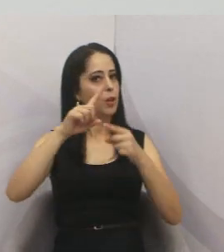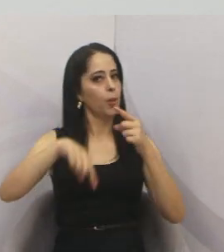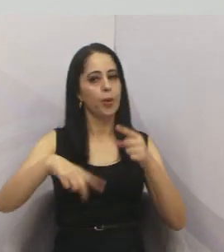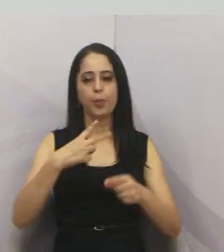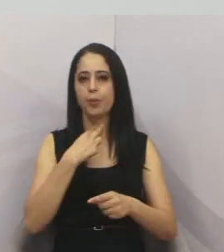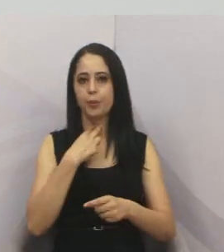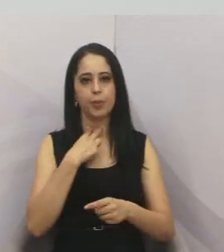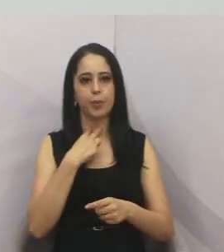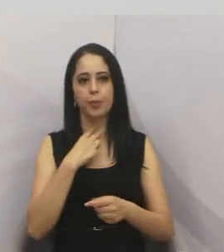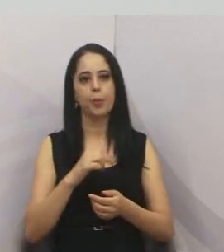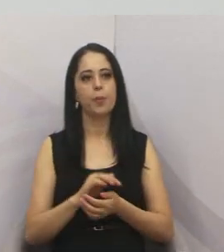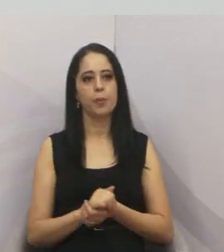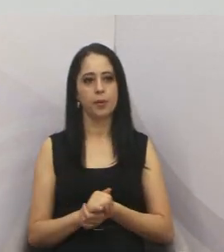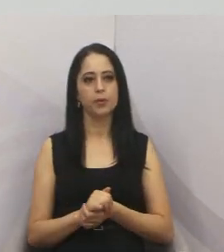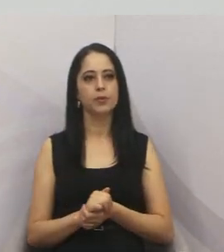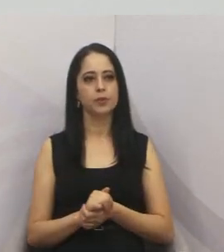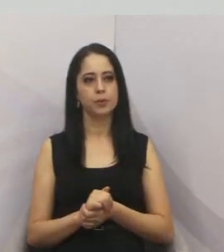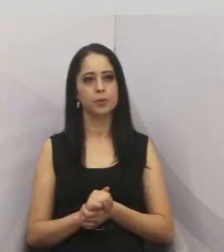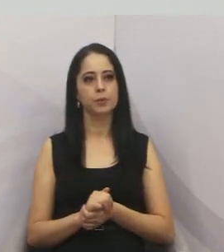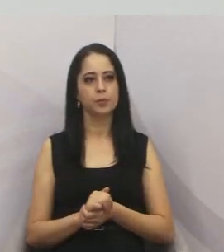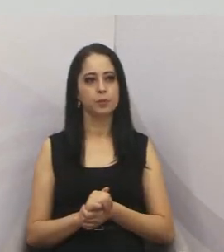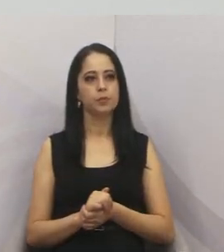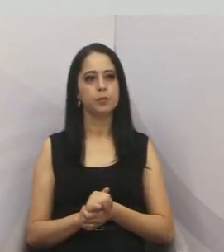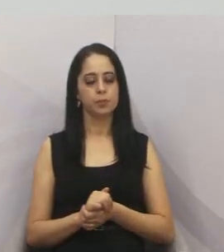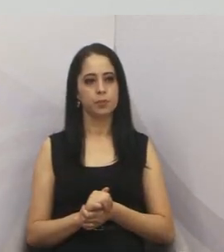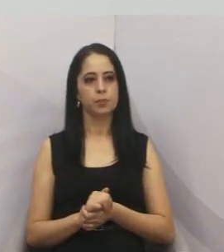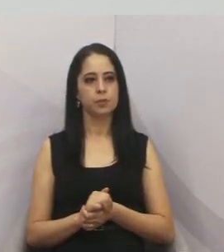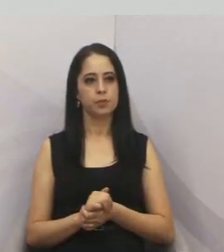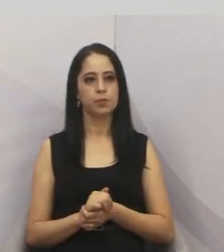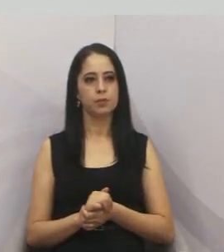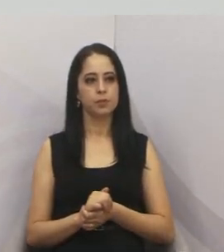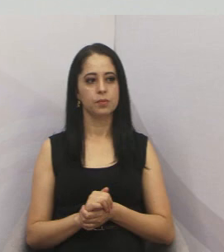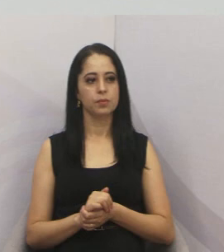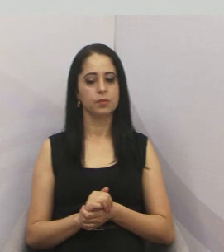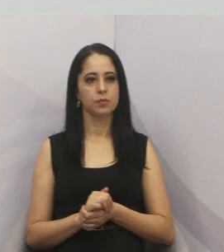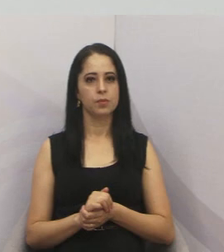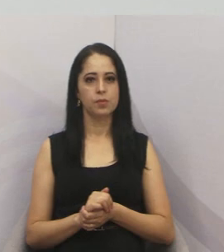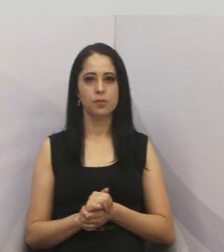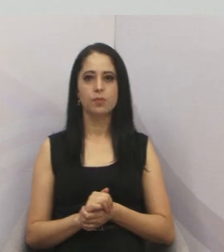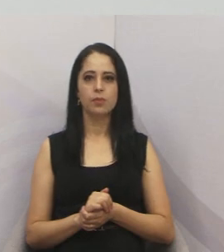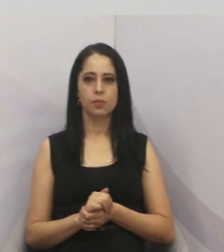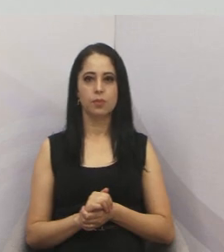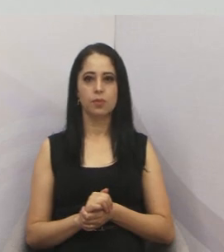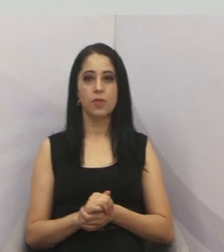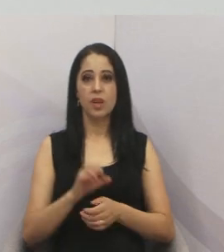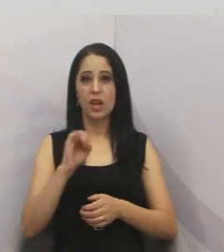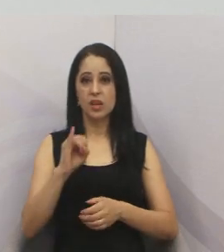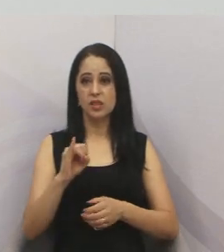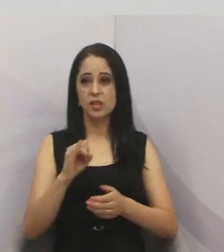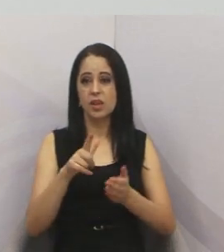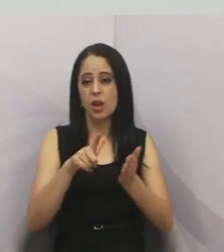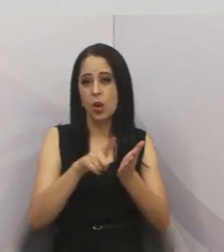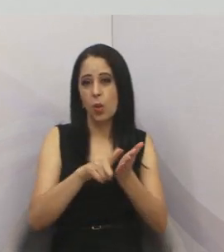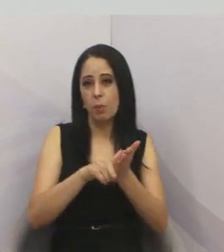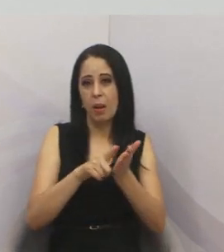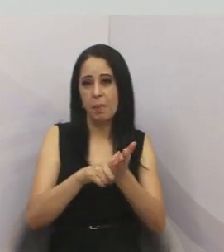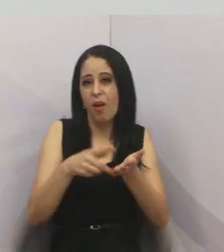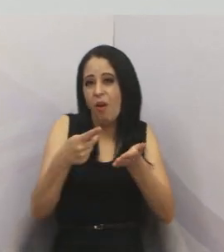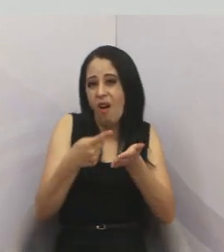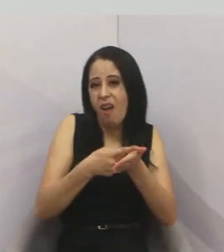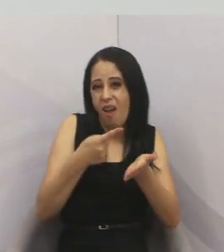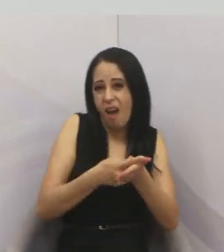segmento, permanecendo a célula válida nos demais segmentos. E em caso de rasuras, desenhos